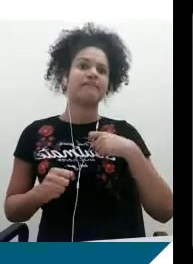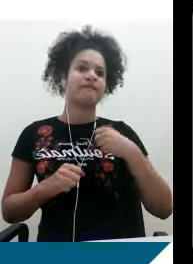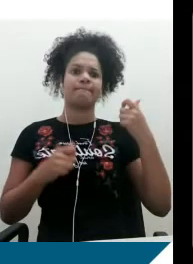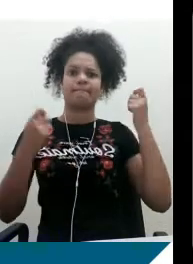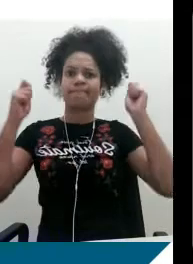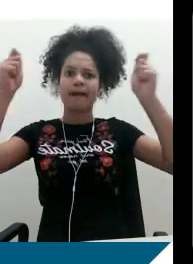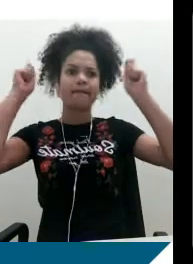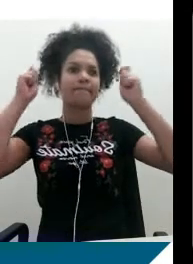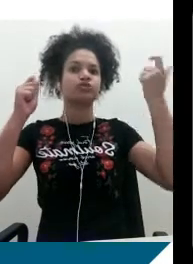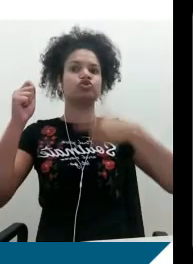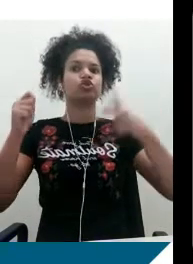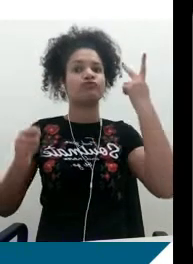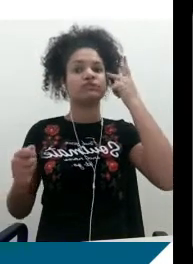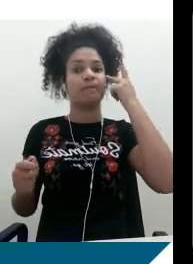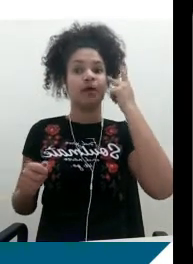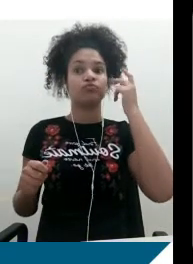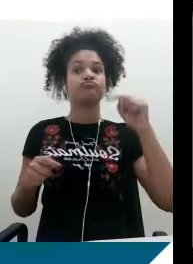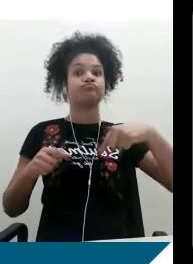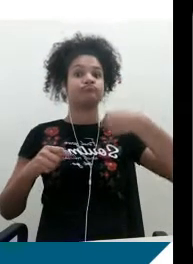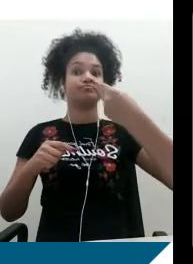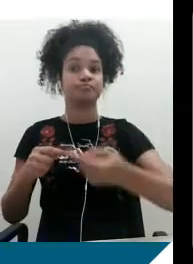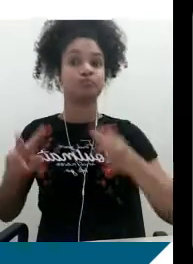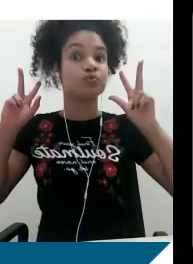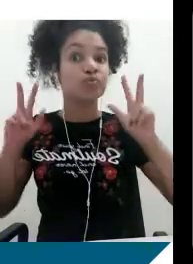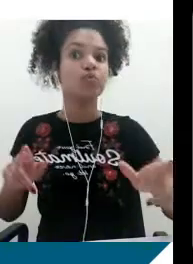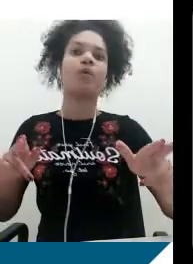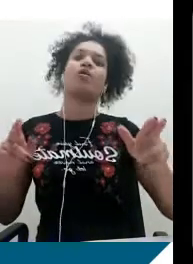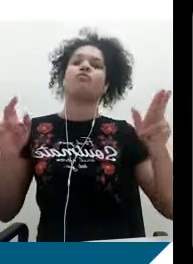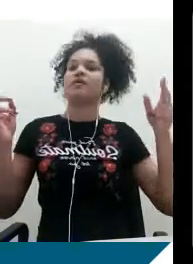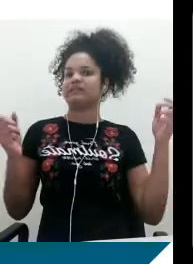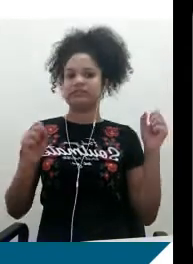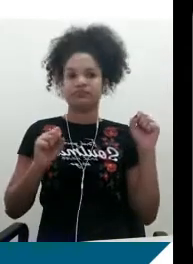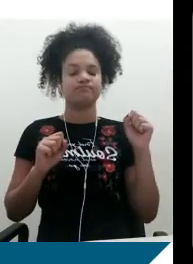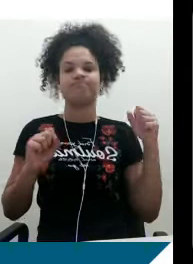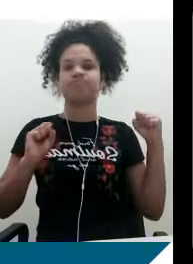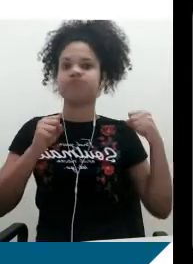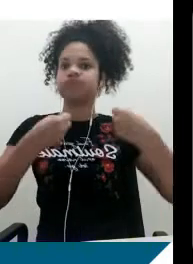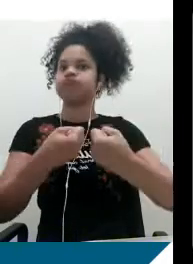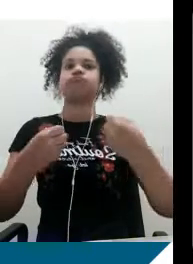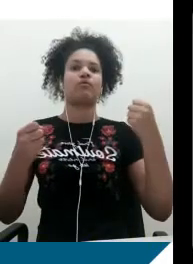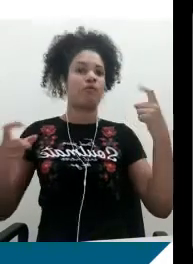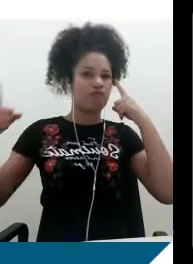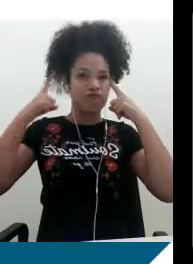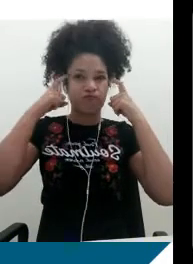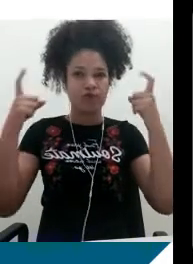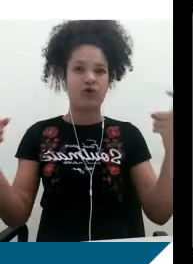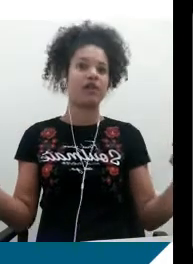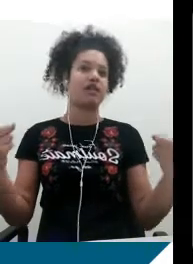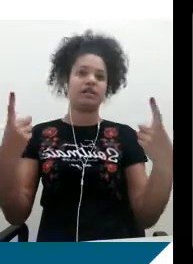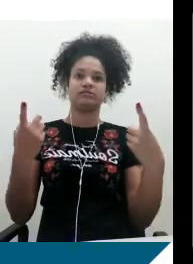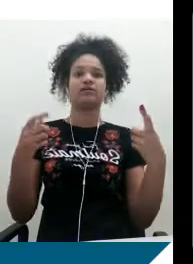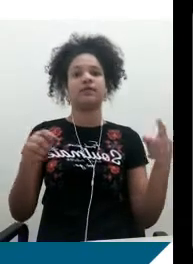está intimamente associado ao tema, e esse fato histórico está ancorado num fato recente. Claudine, eu preciso sempre fazer